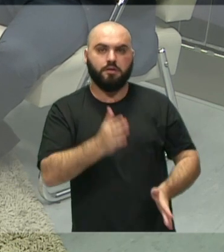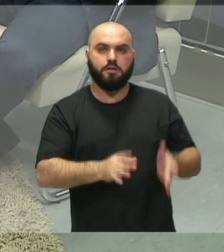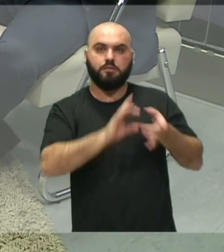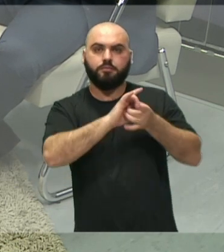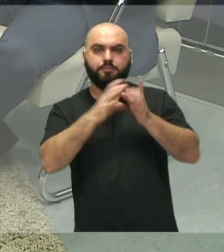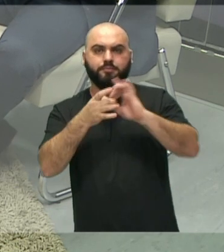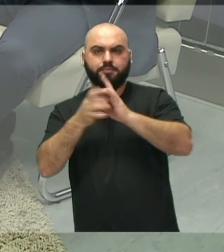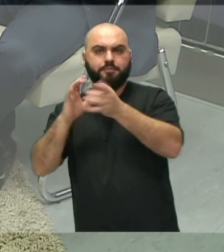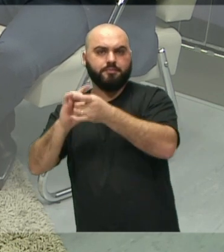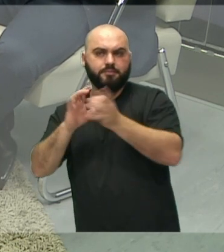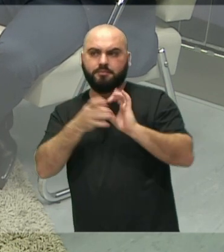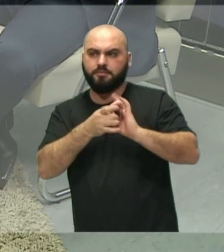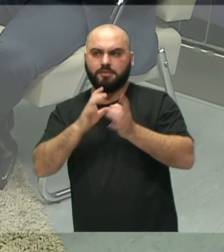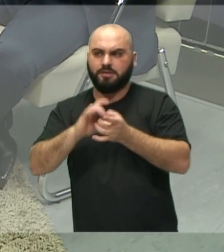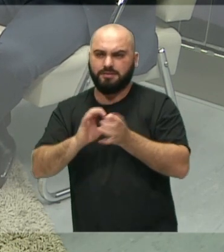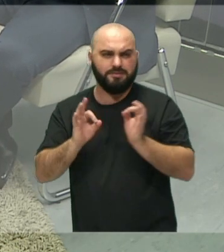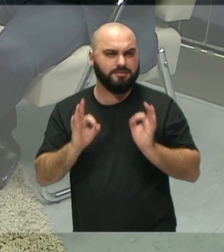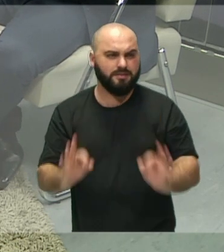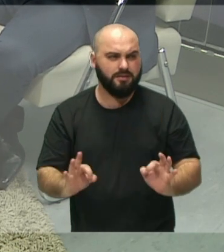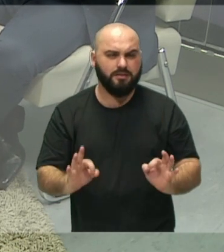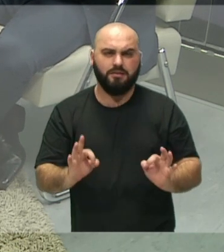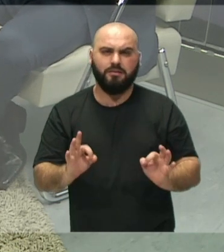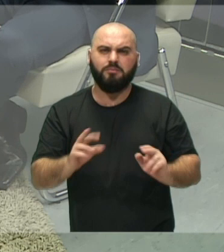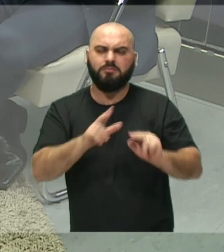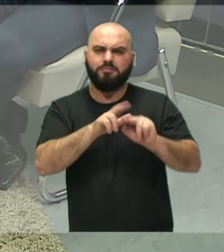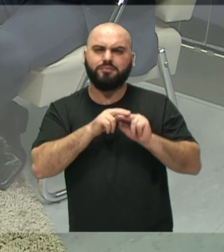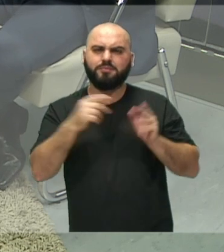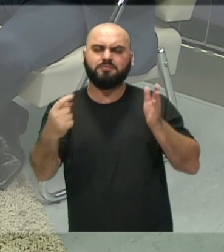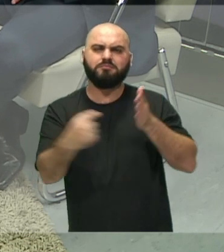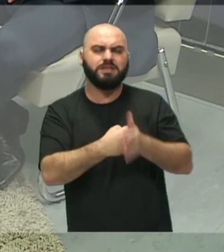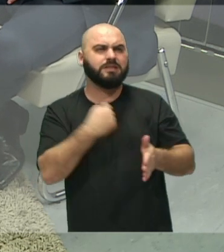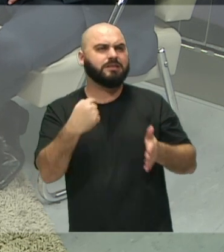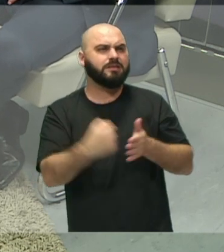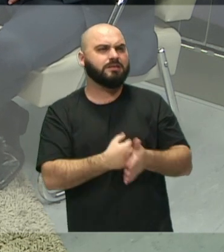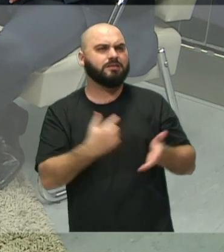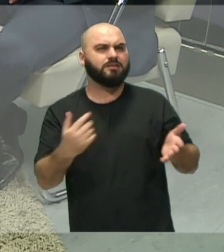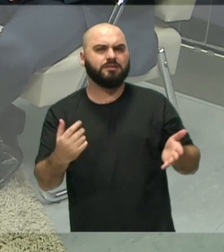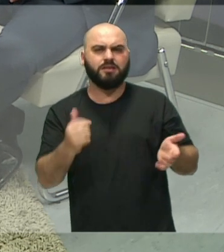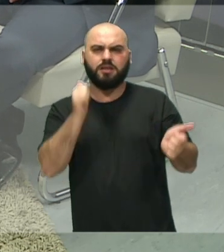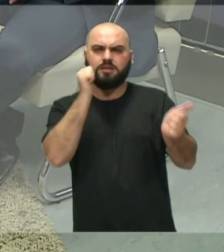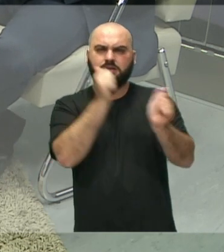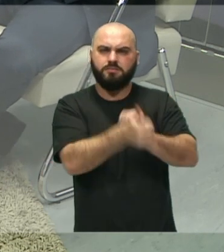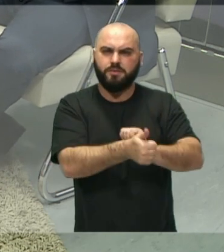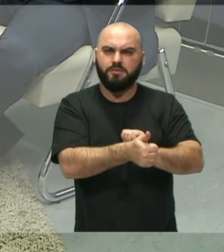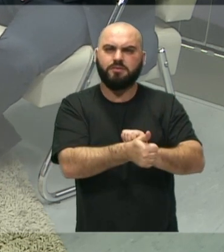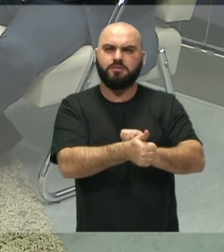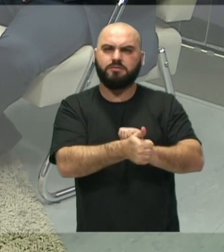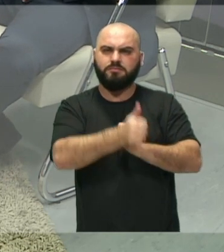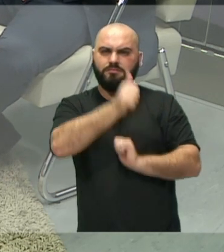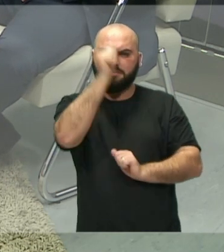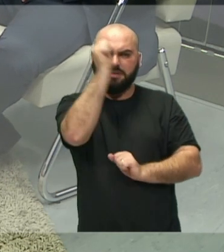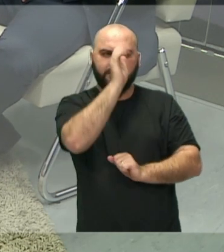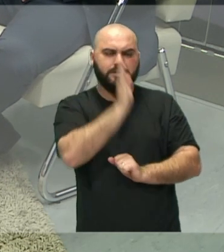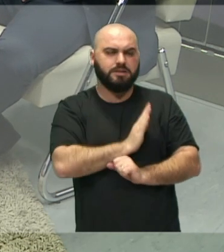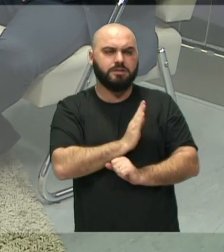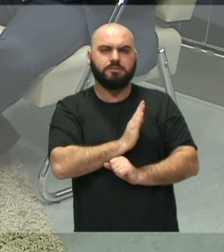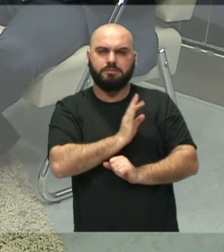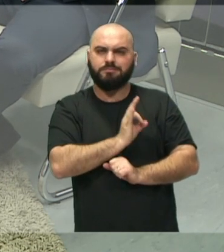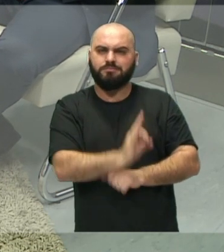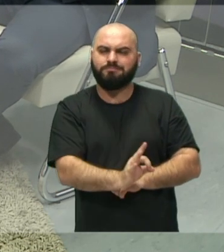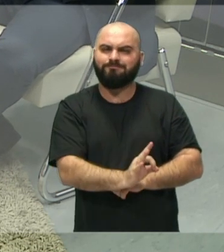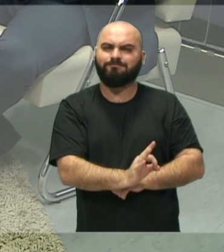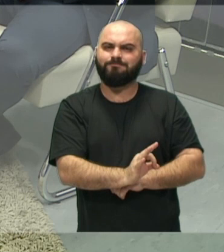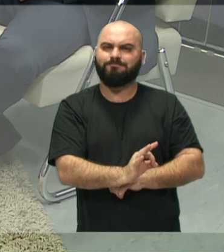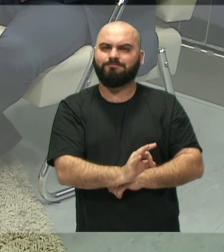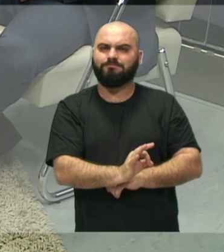está certo? Eu me pergunto e me questiono. Será que essa política pública do esporte está correta a nível nacional também? Então,